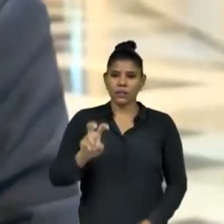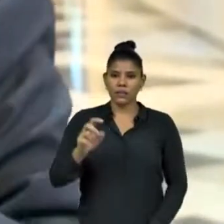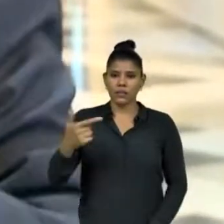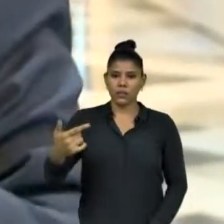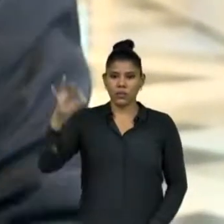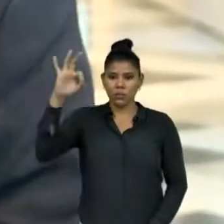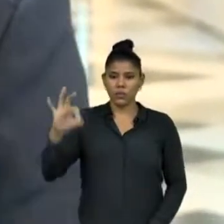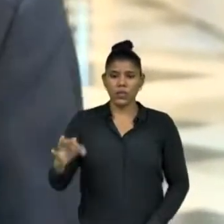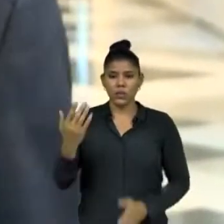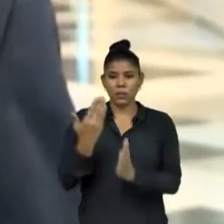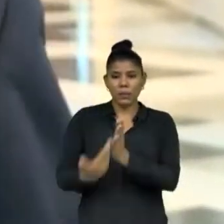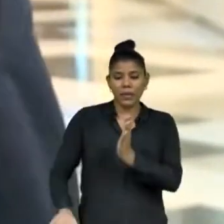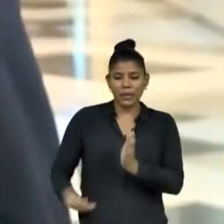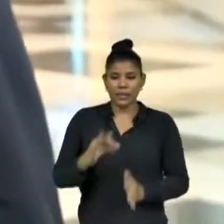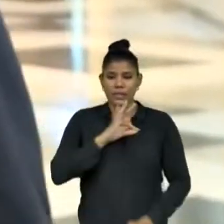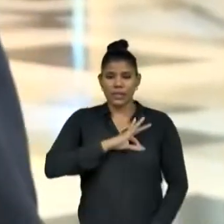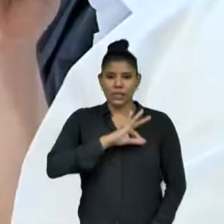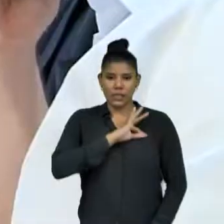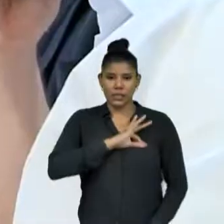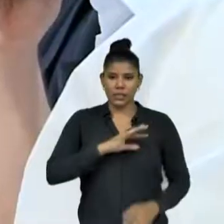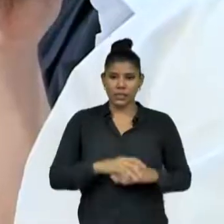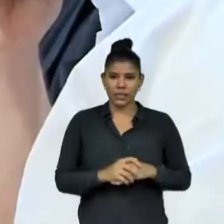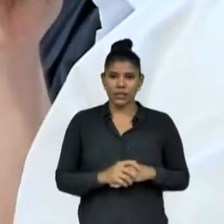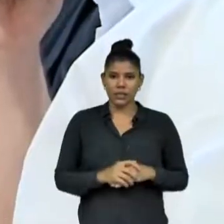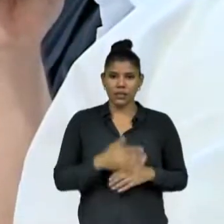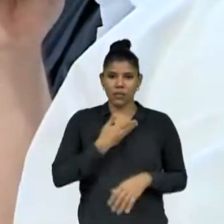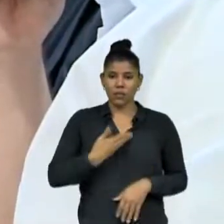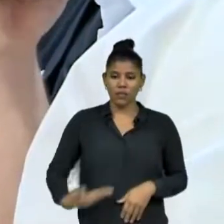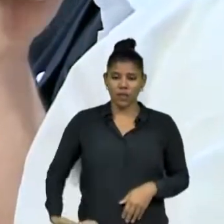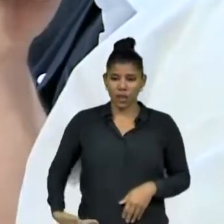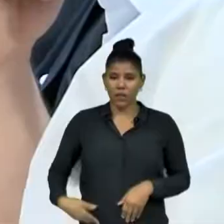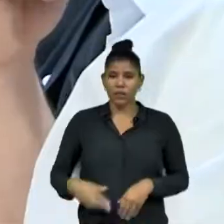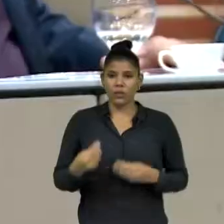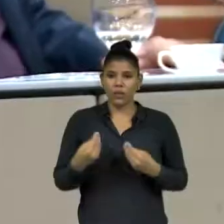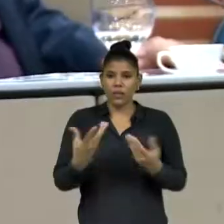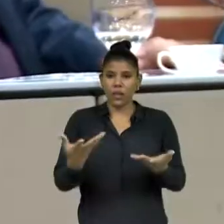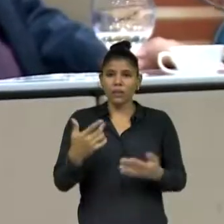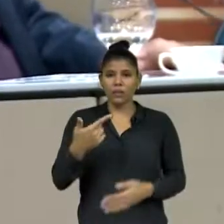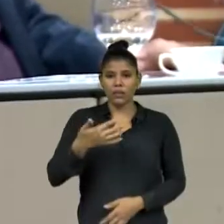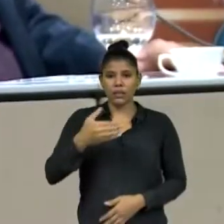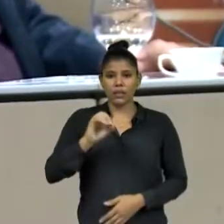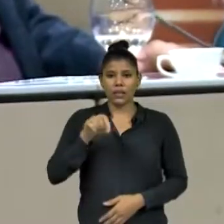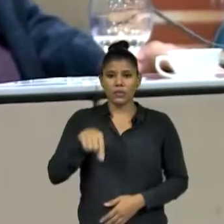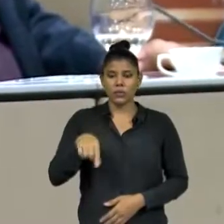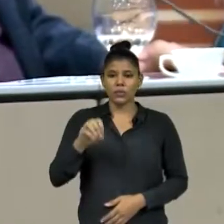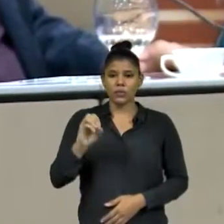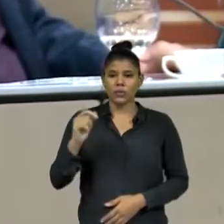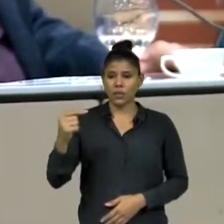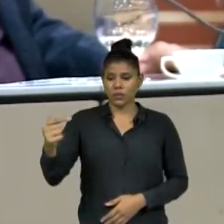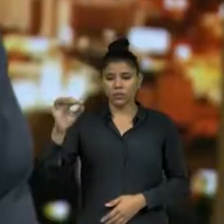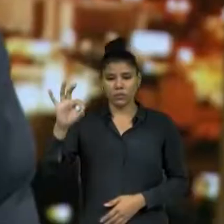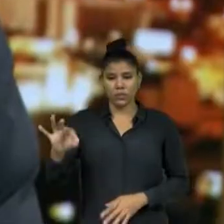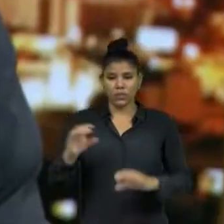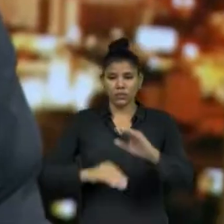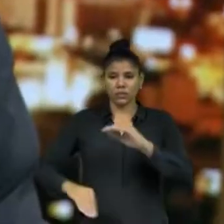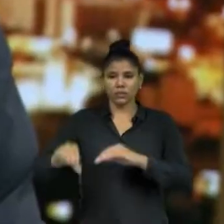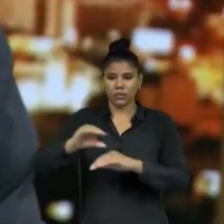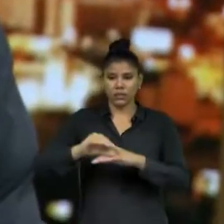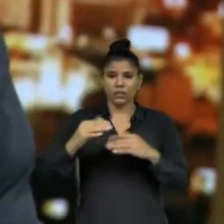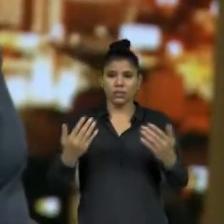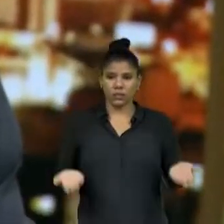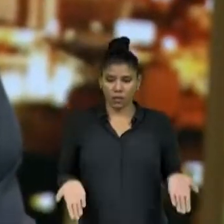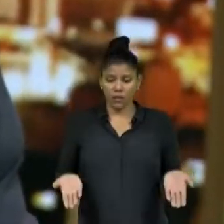52%, e o governo do estado só deu 10,7%. Com os depoimentos desta terça-feira, a CPI concluiu a oitiva das